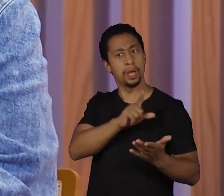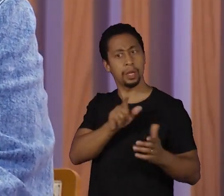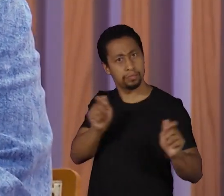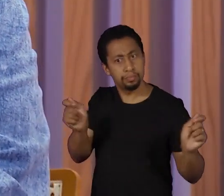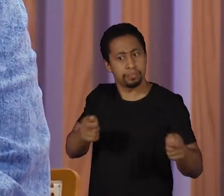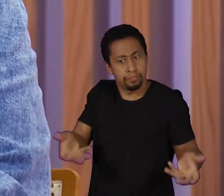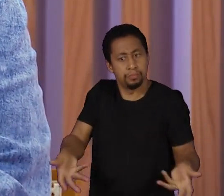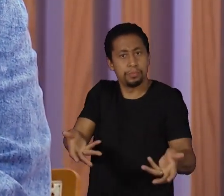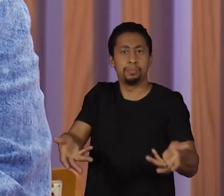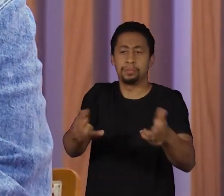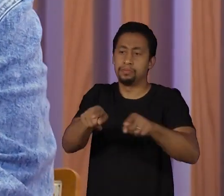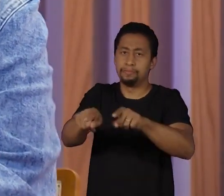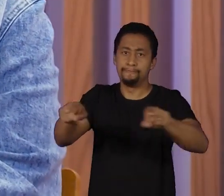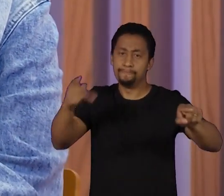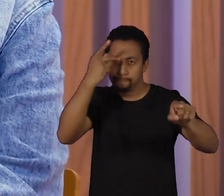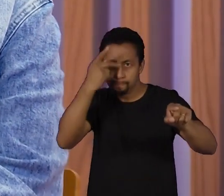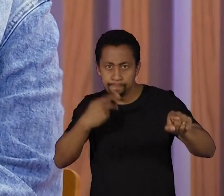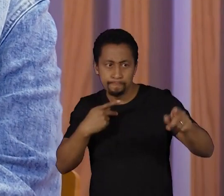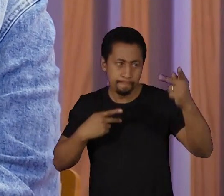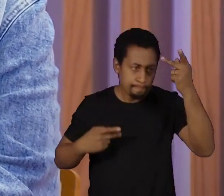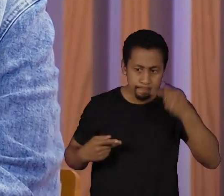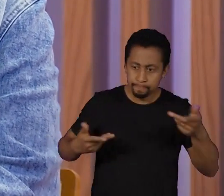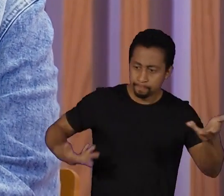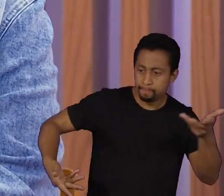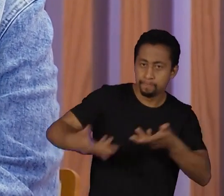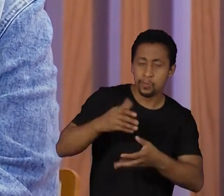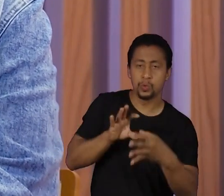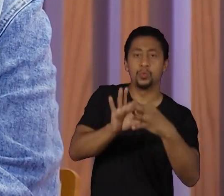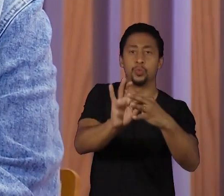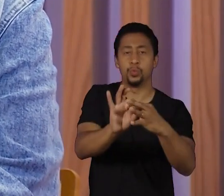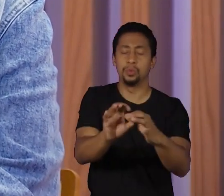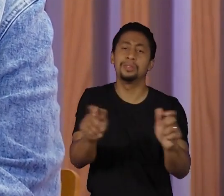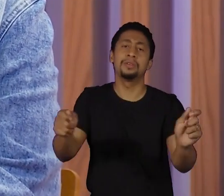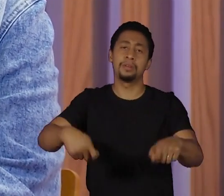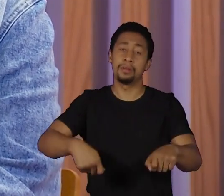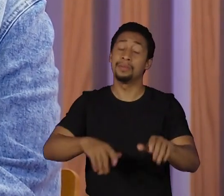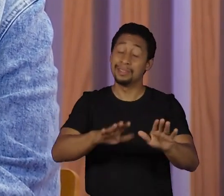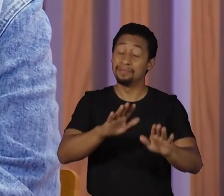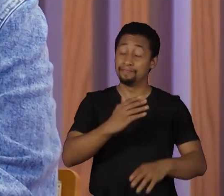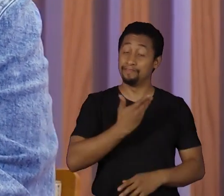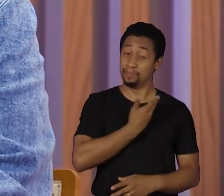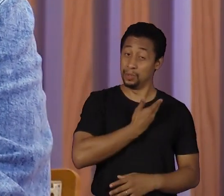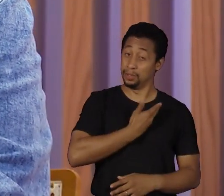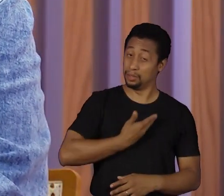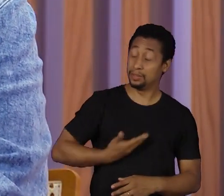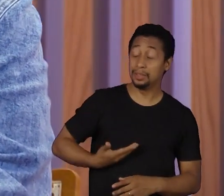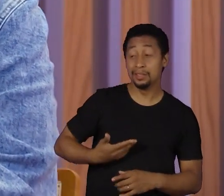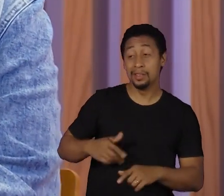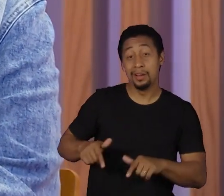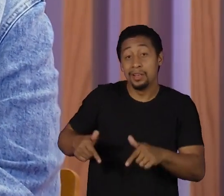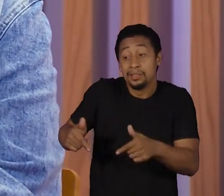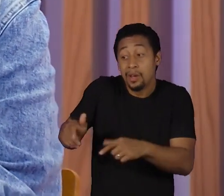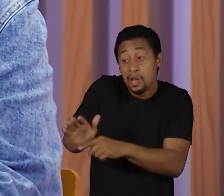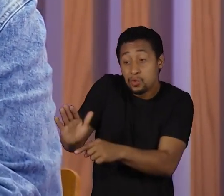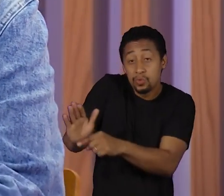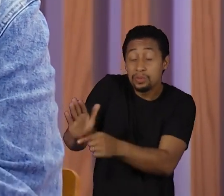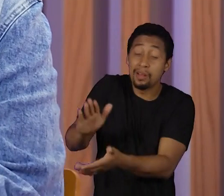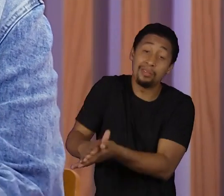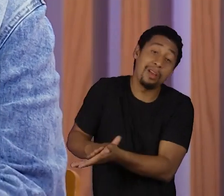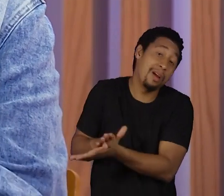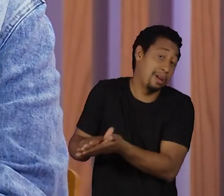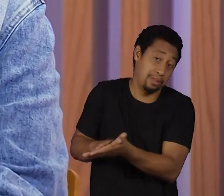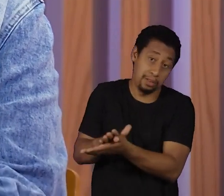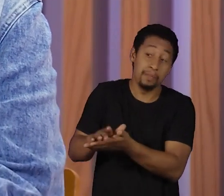dessa forma autônoma de fazer, né? Eu acredito que o poder público, em sua ausência, ele dá lacunas